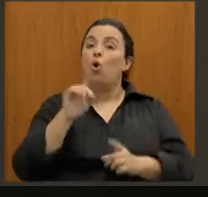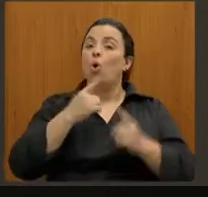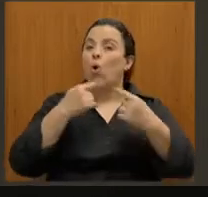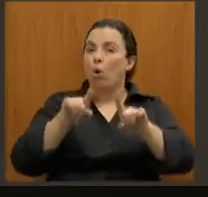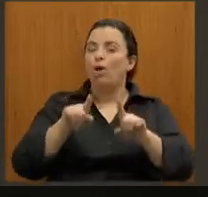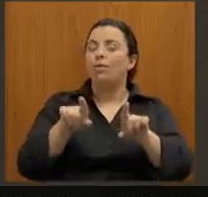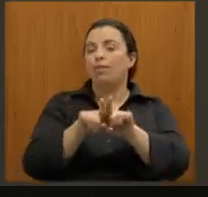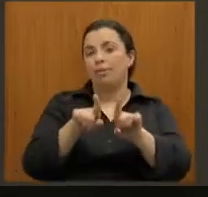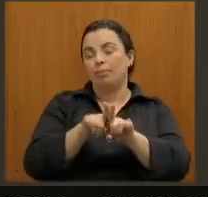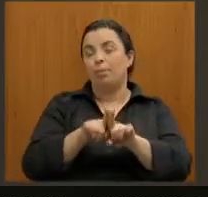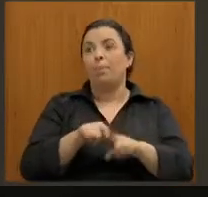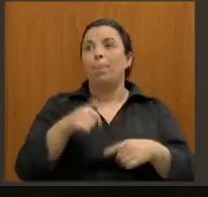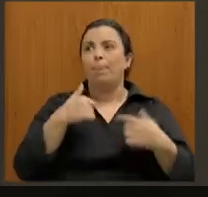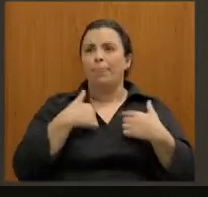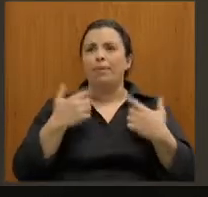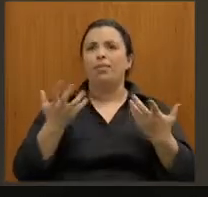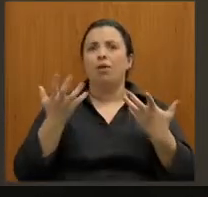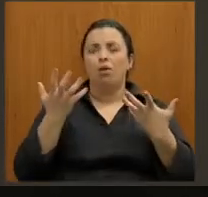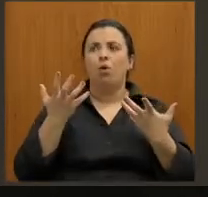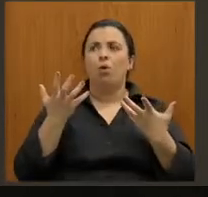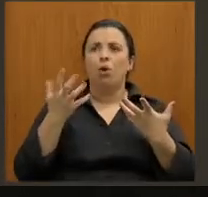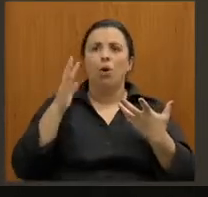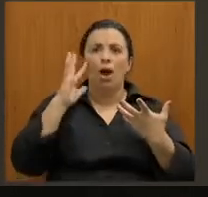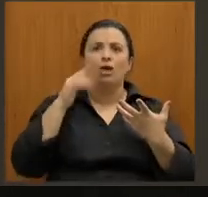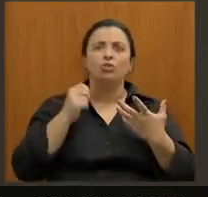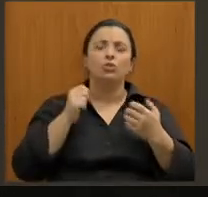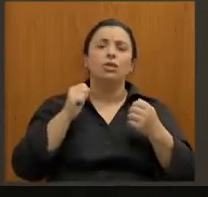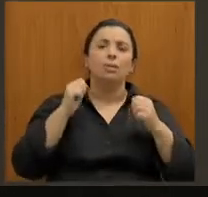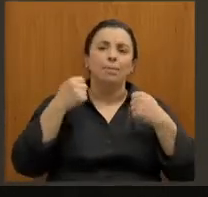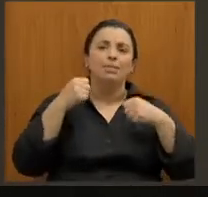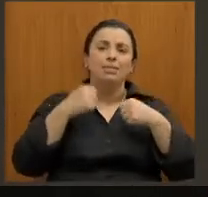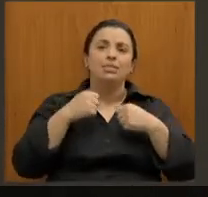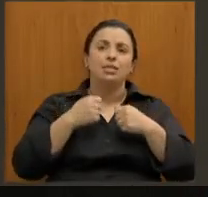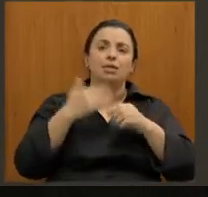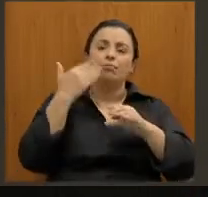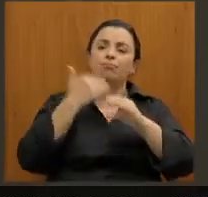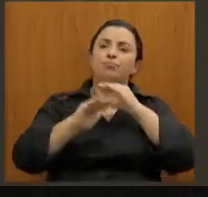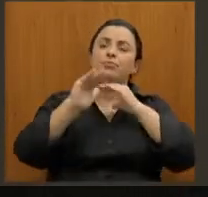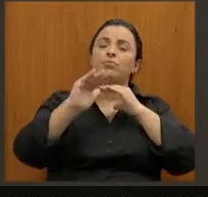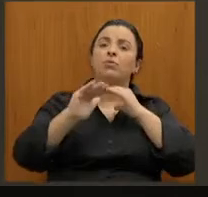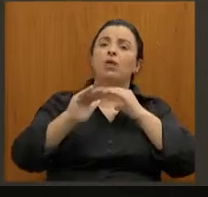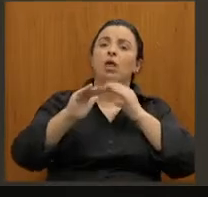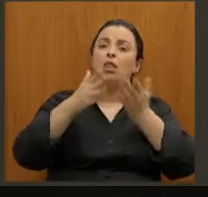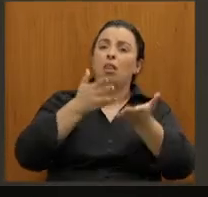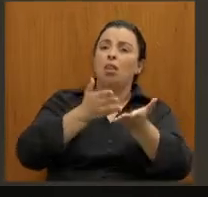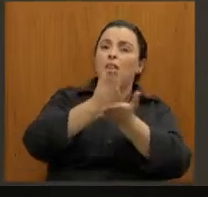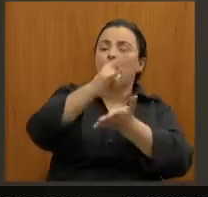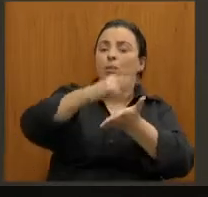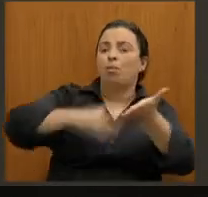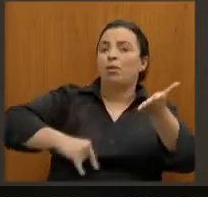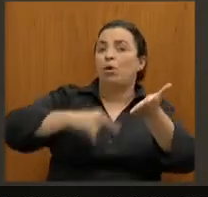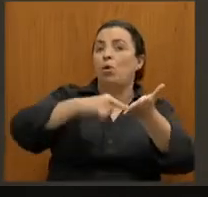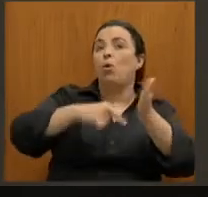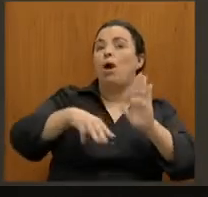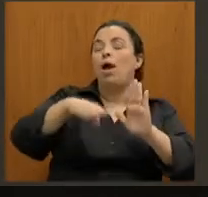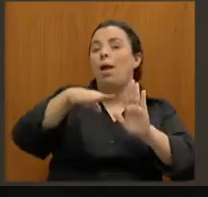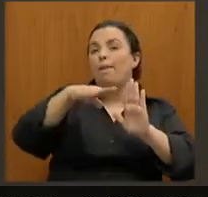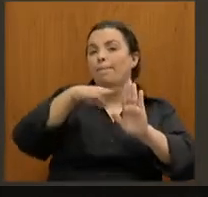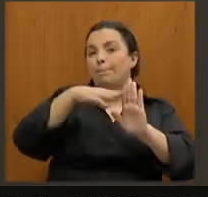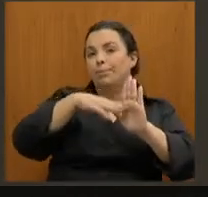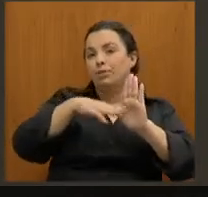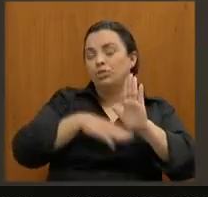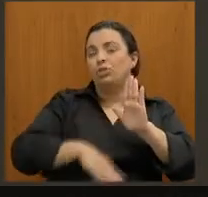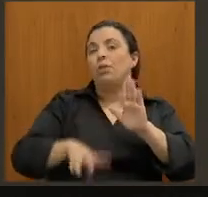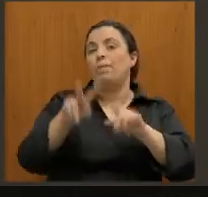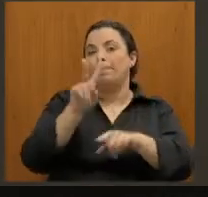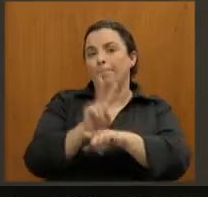ser expedido uma medida protetiva para essa ação justamente visando evitar esse feminicídio em